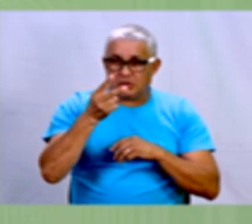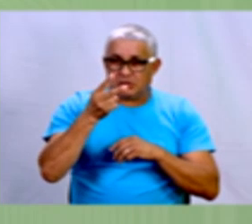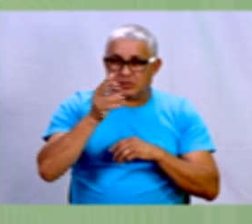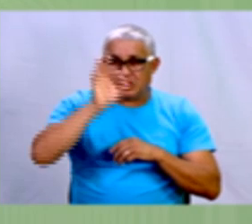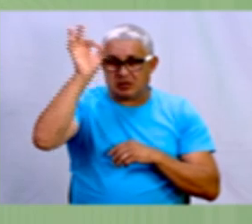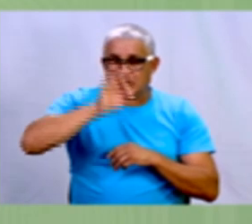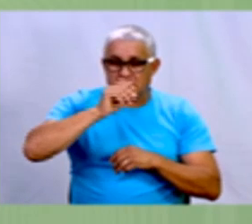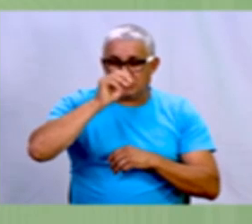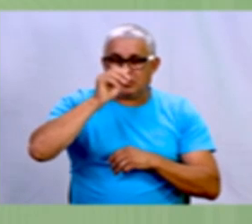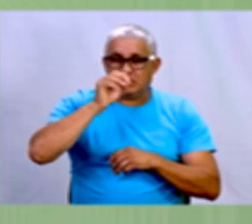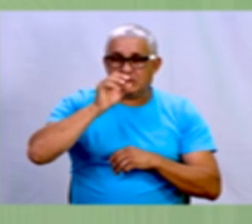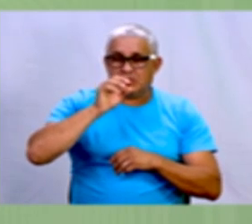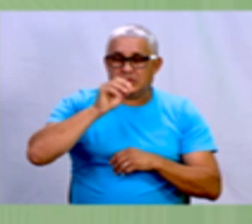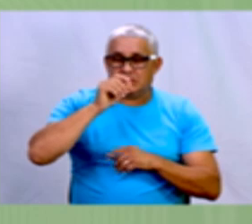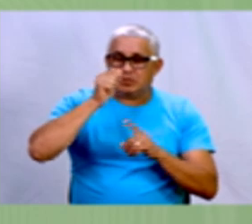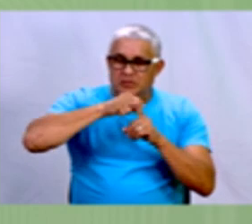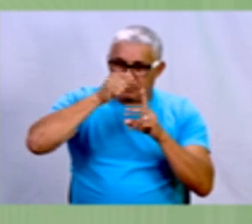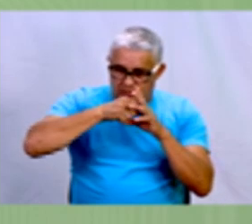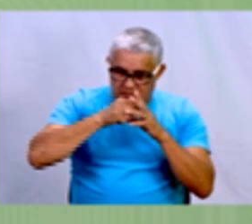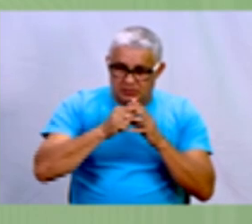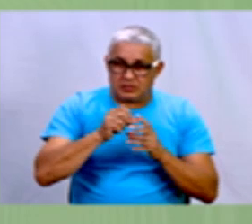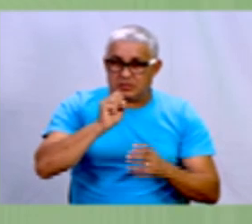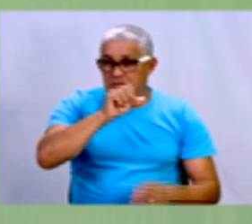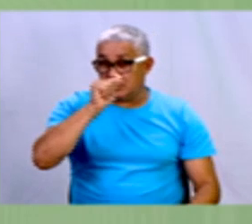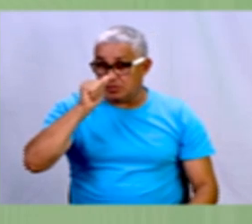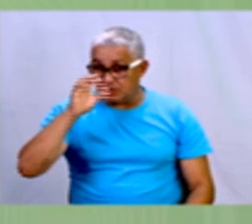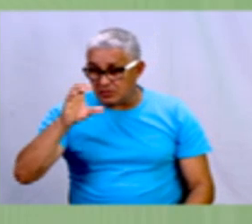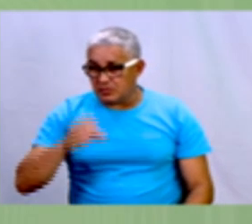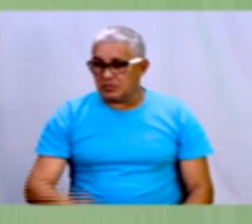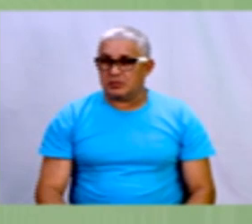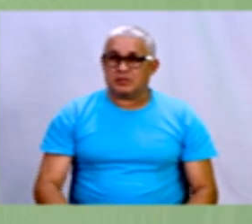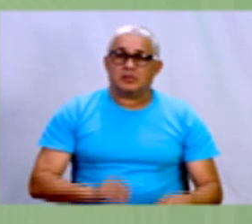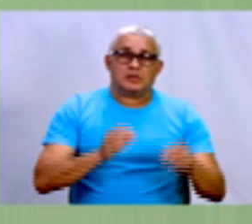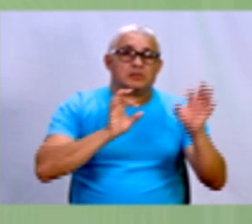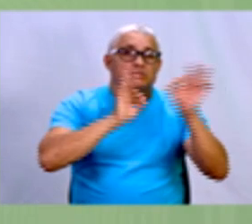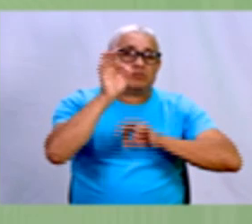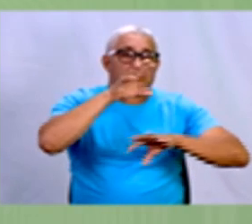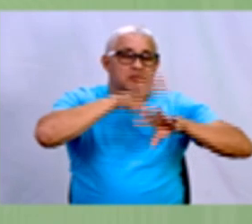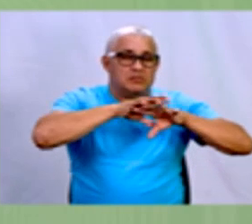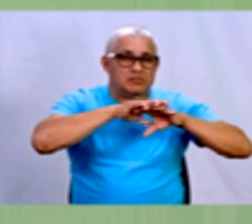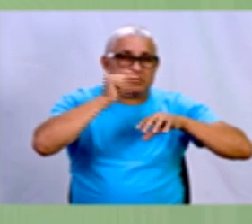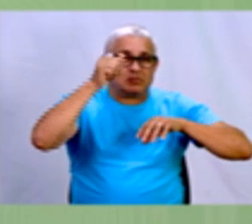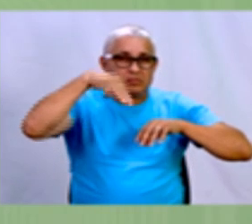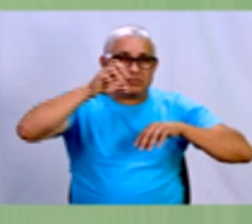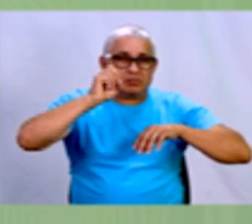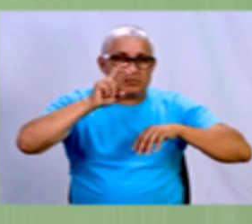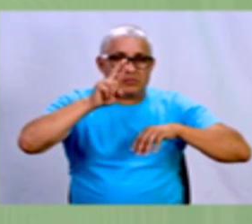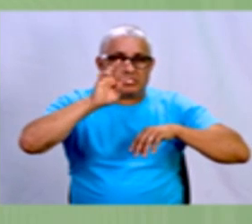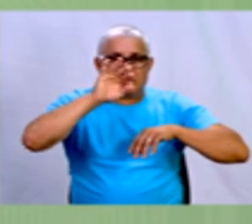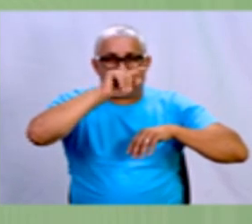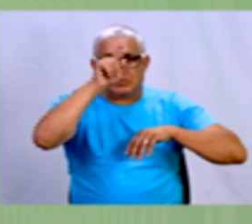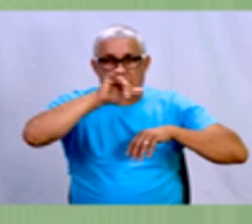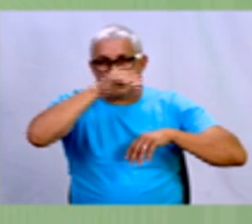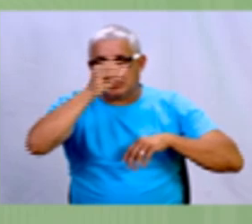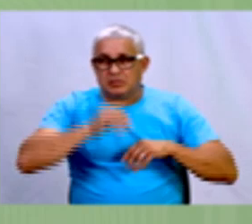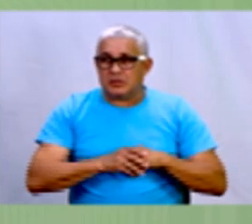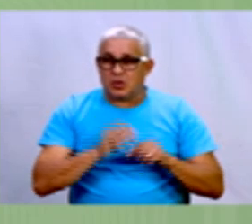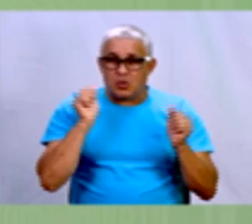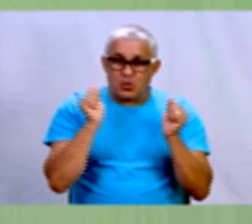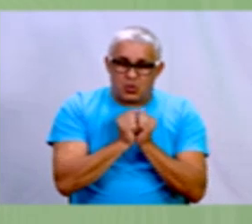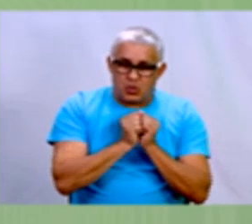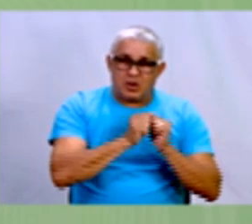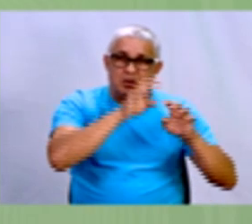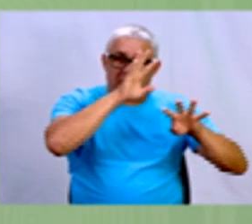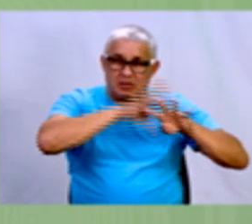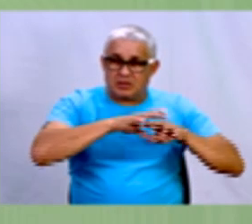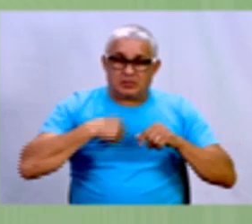pelo sistema SAC, né? Sistema de amortização constante. Monte a planilha de amortização. Olha só, vamos fazer junto essa planilha aqui, gente.